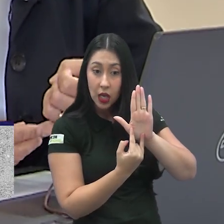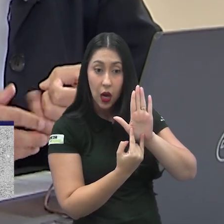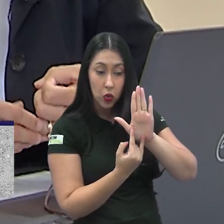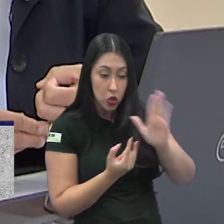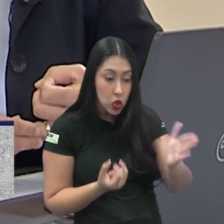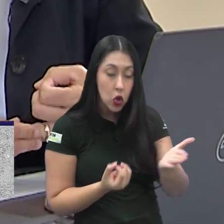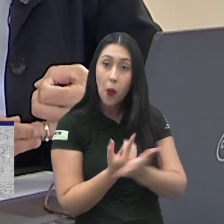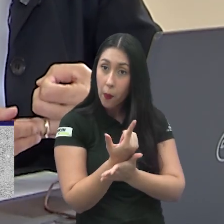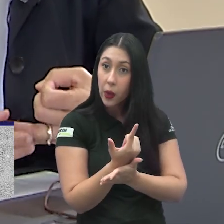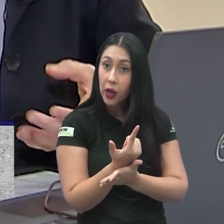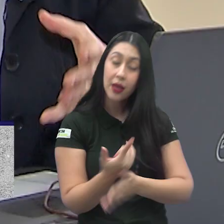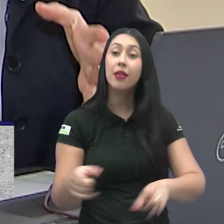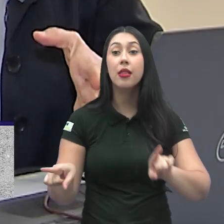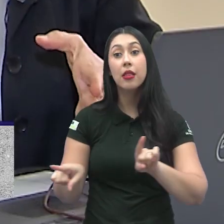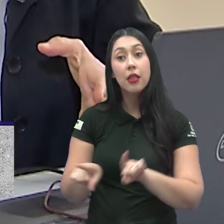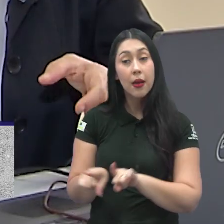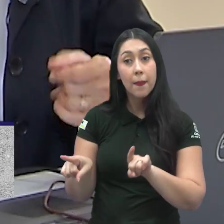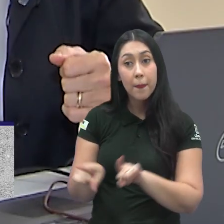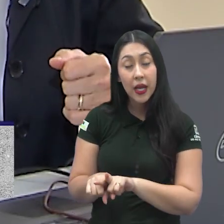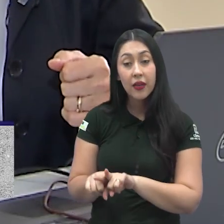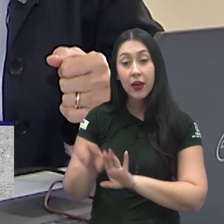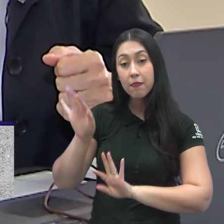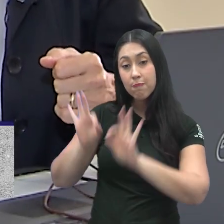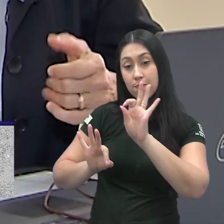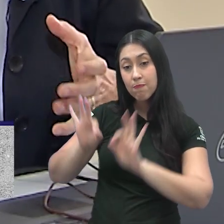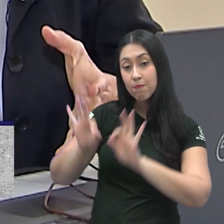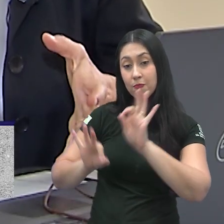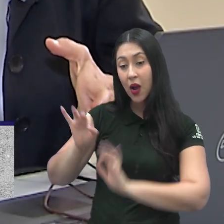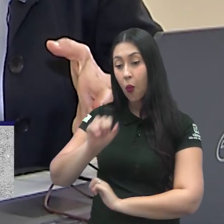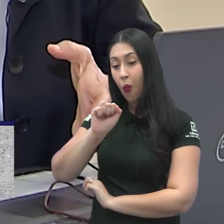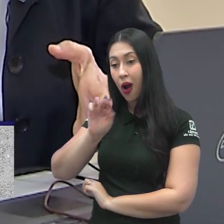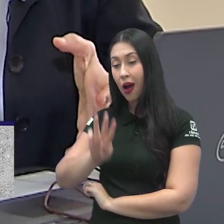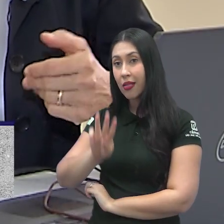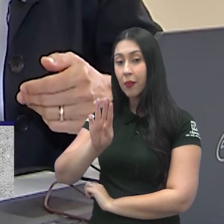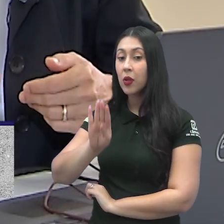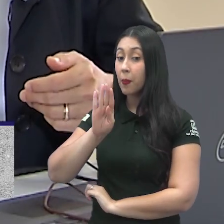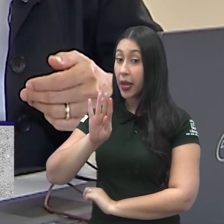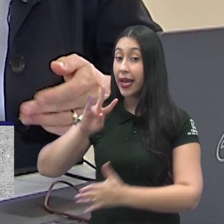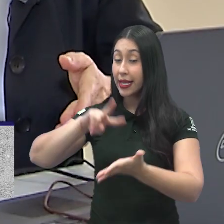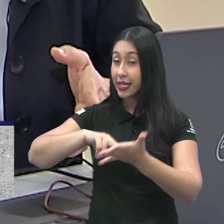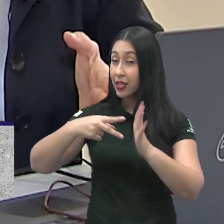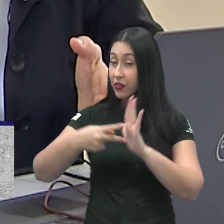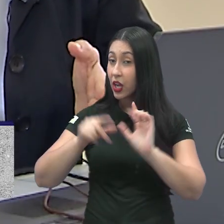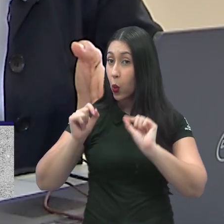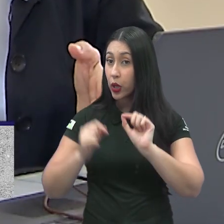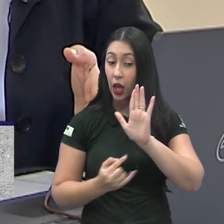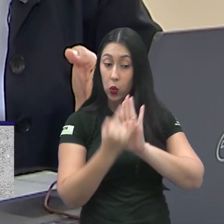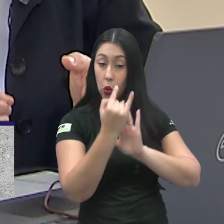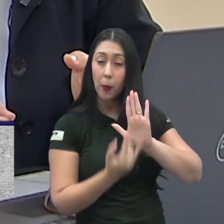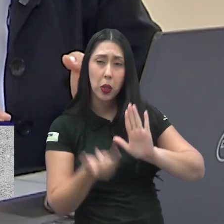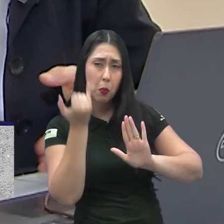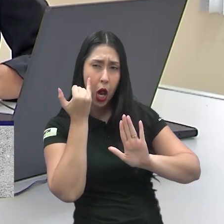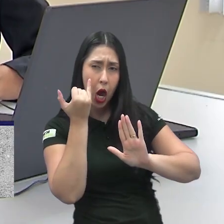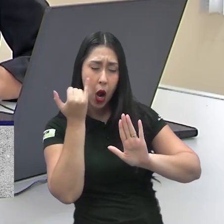a invoice, backlist, e vai emitir o AWB, que é o Airway Bill, para a